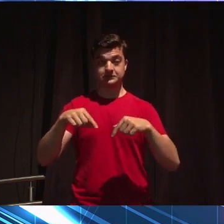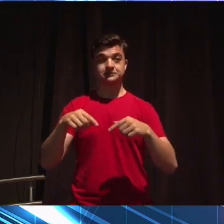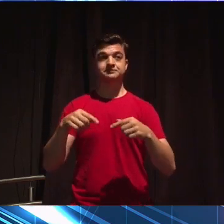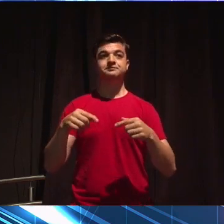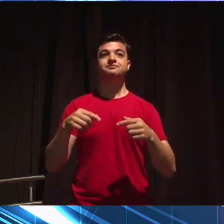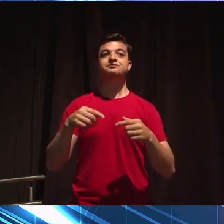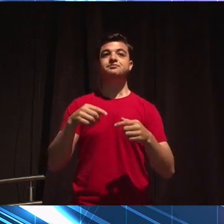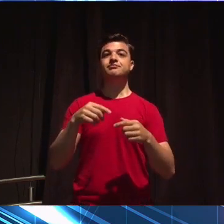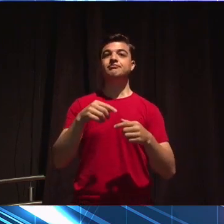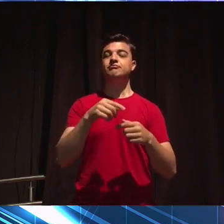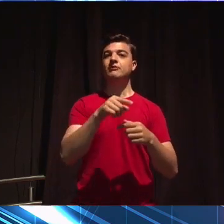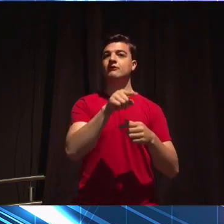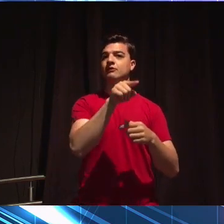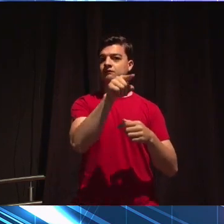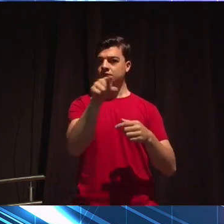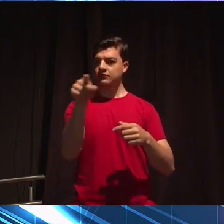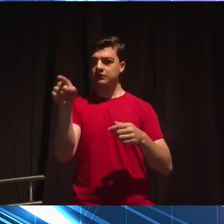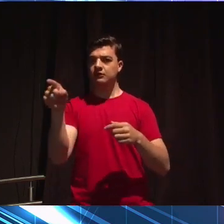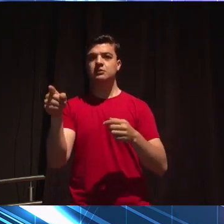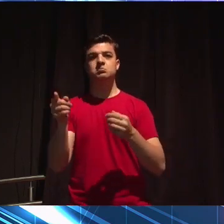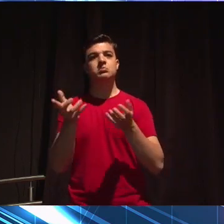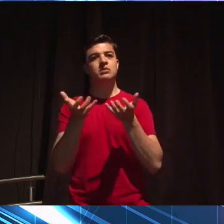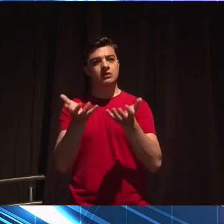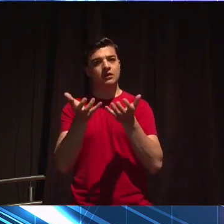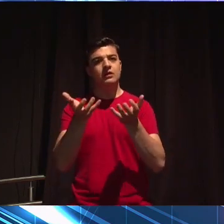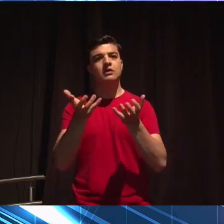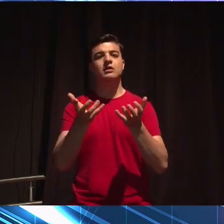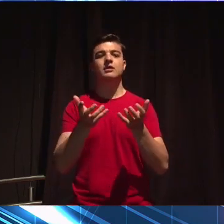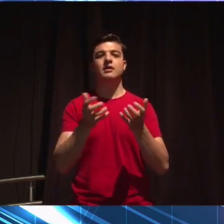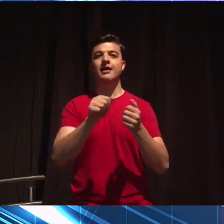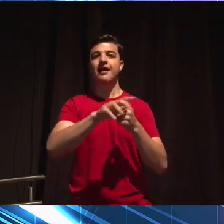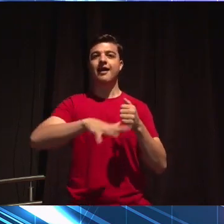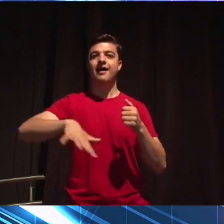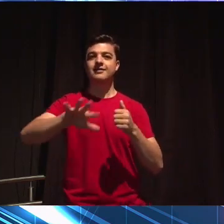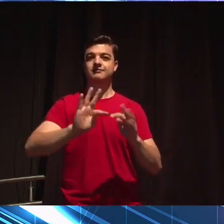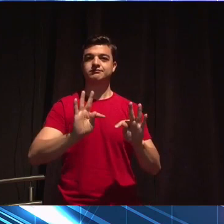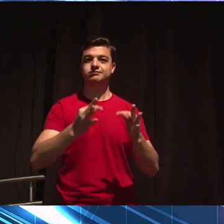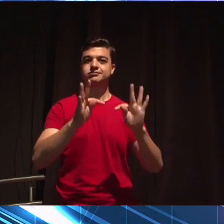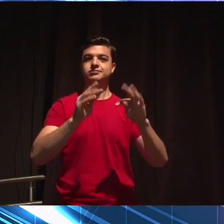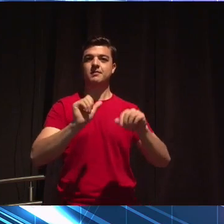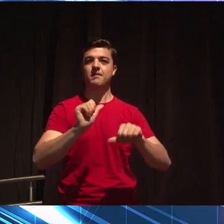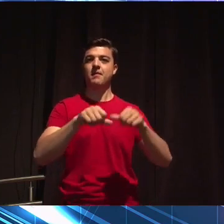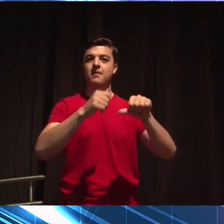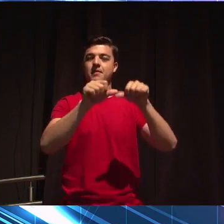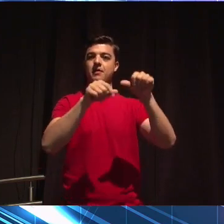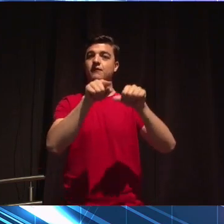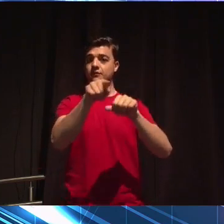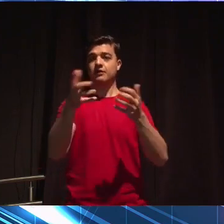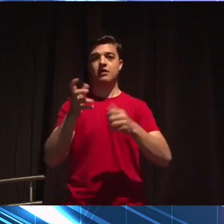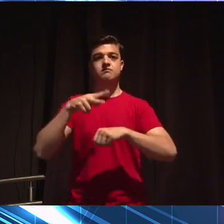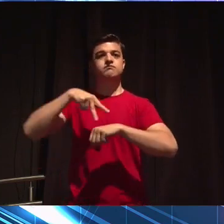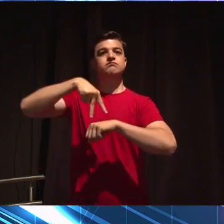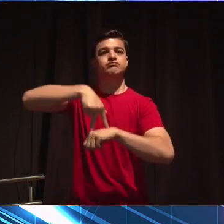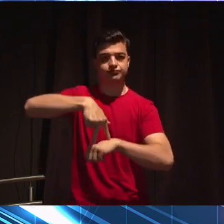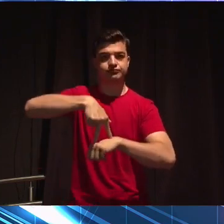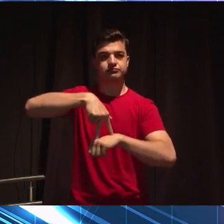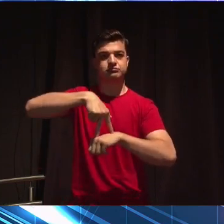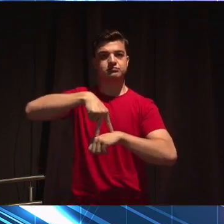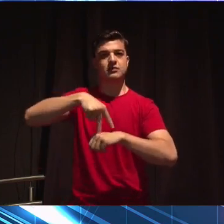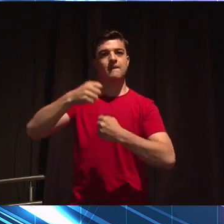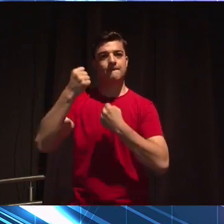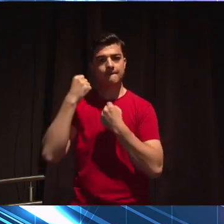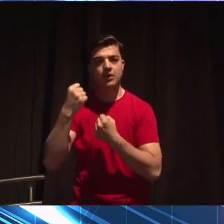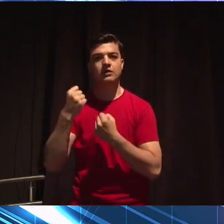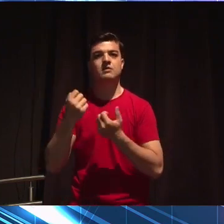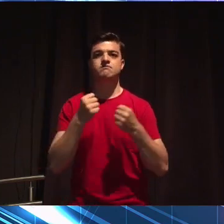menos a tendência ou a inclinação de ocupar protagonismo na transformação dos lugares onde vocês trabalham. Né? Eventualmente, esse protagonismo